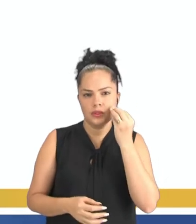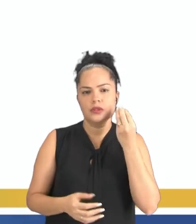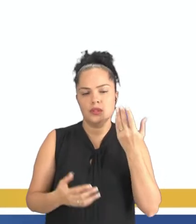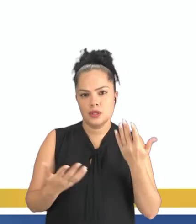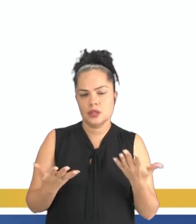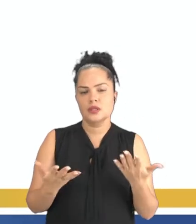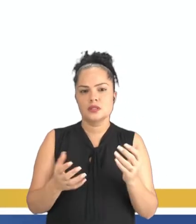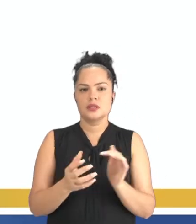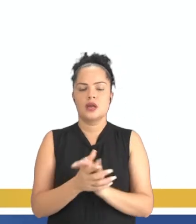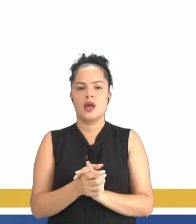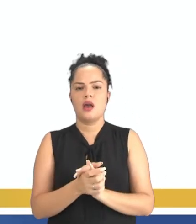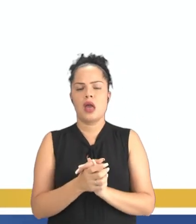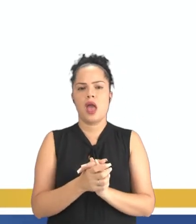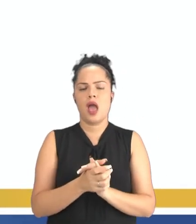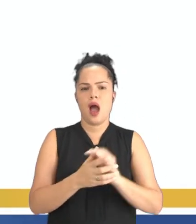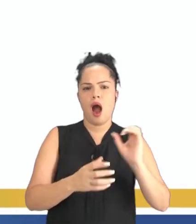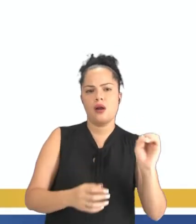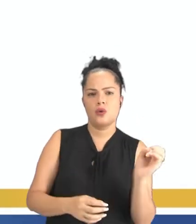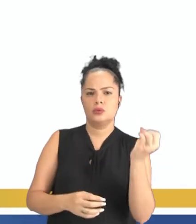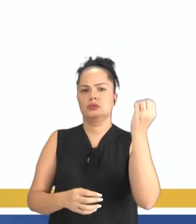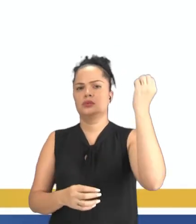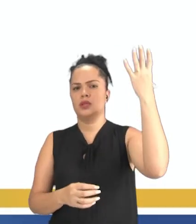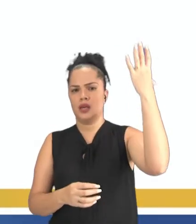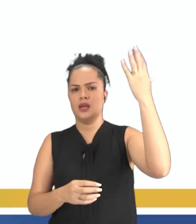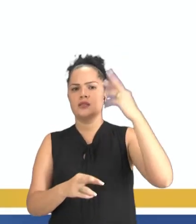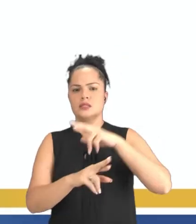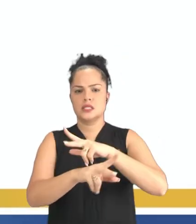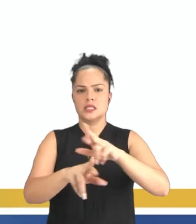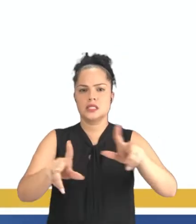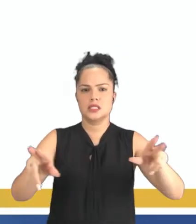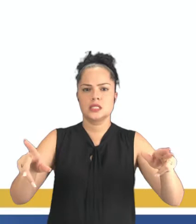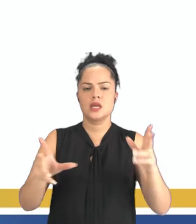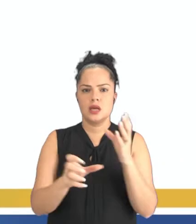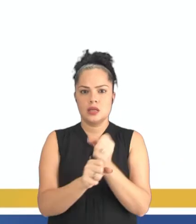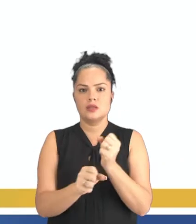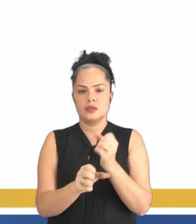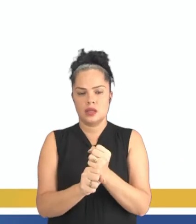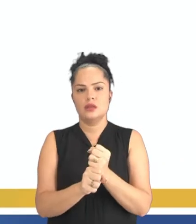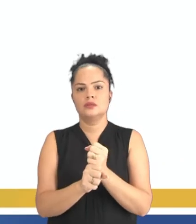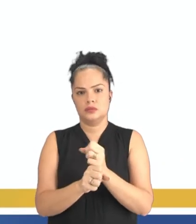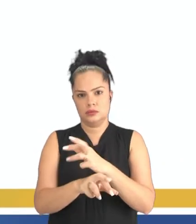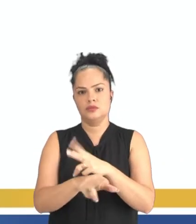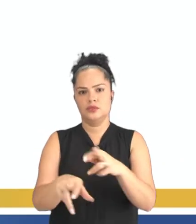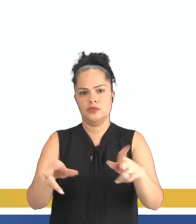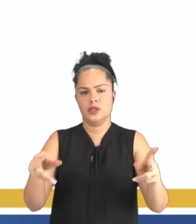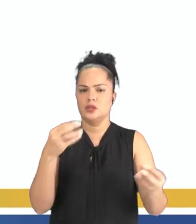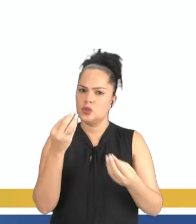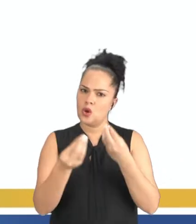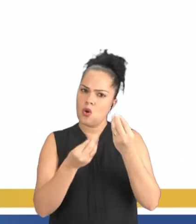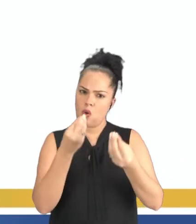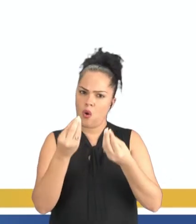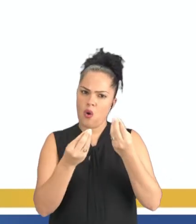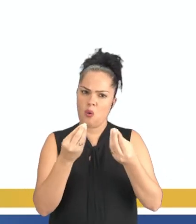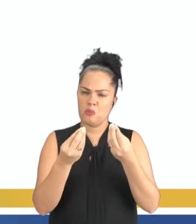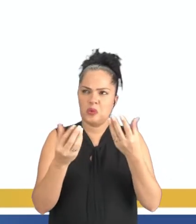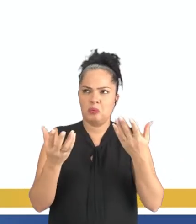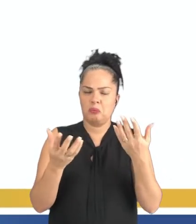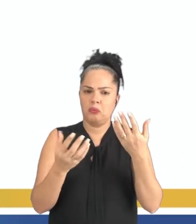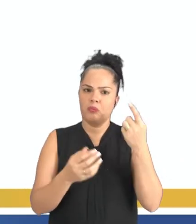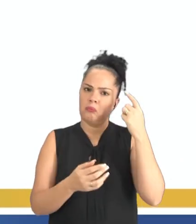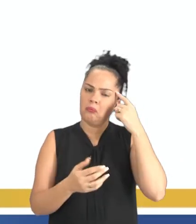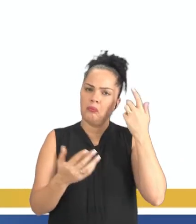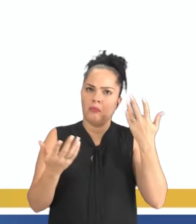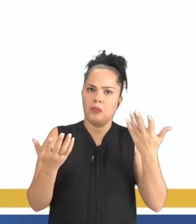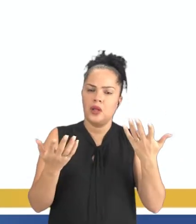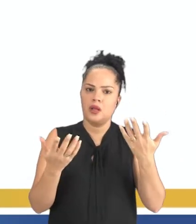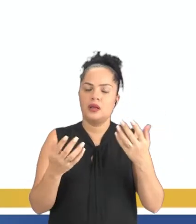um determinado acontecimento que tem diferentes resultados. Veja bem, como é que é essa ideia do experimento aleatório?